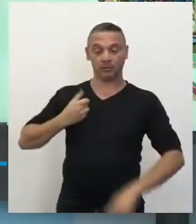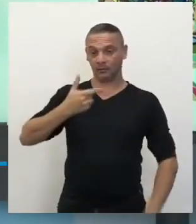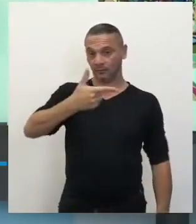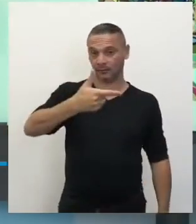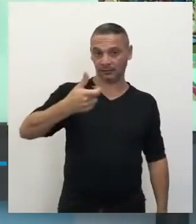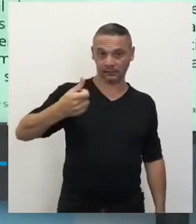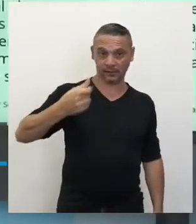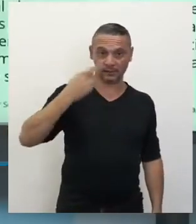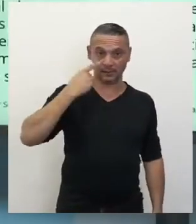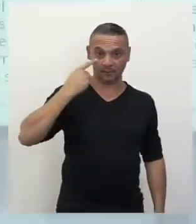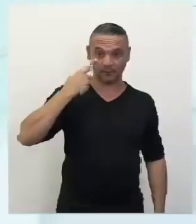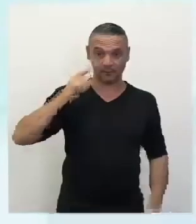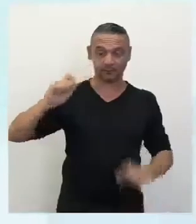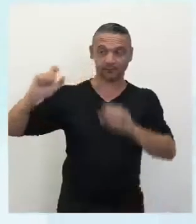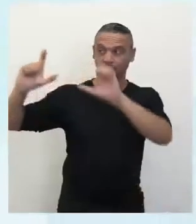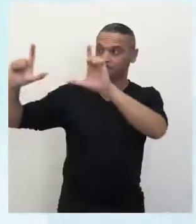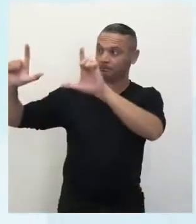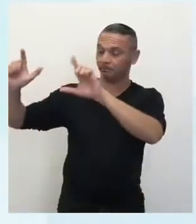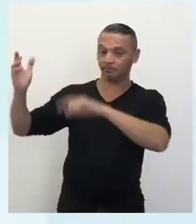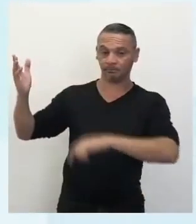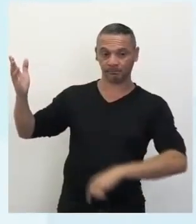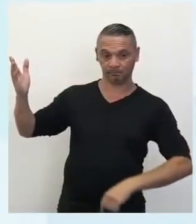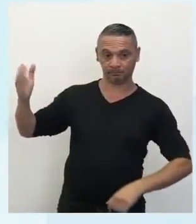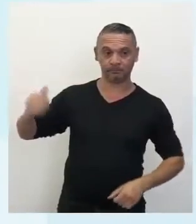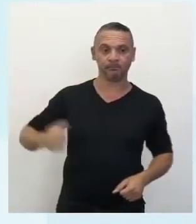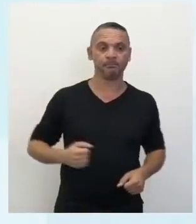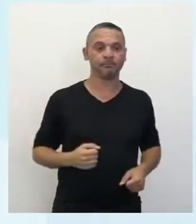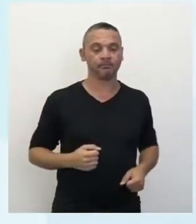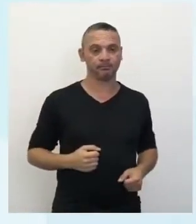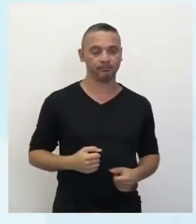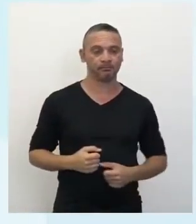na tela. Então, na tela para vocês. Vou fazer a leitura.